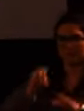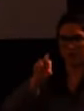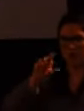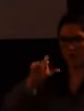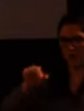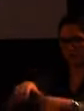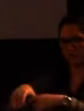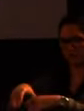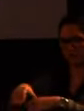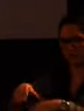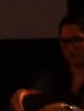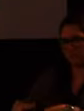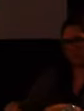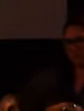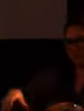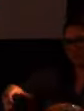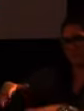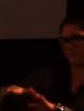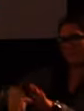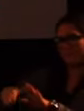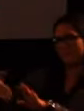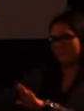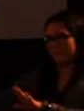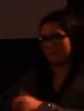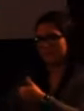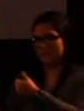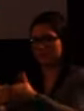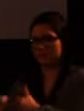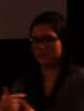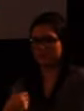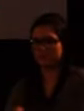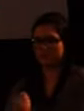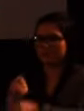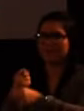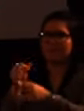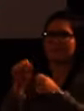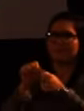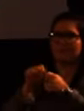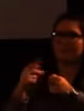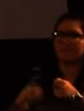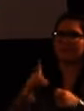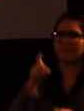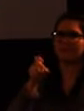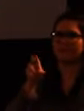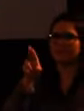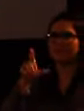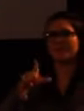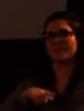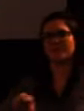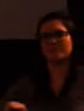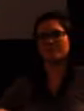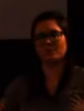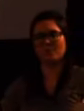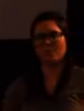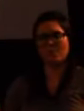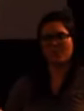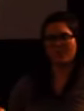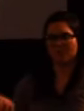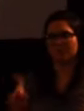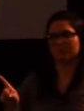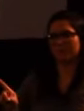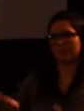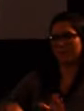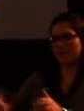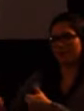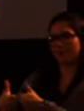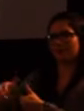área especial que nós tratamos desde o PDD1, ela vai ter parâmetros diferenciados, tá certo? Então,